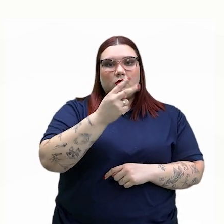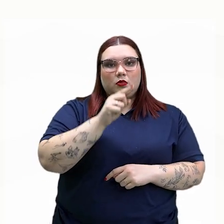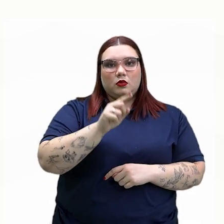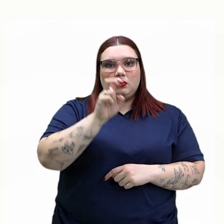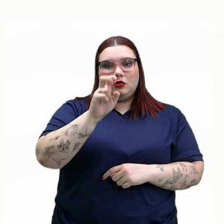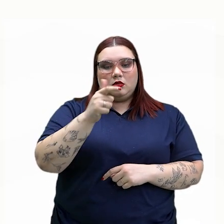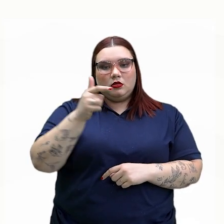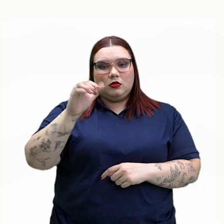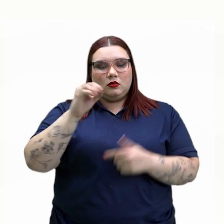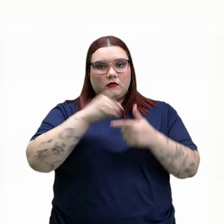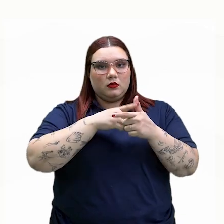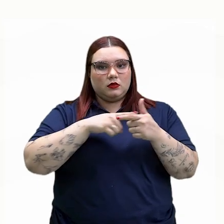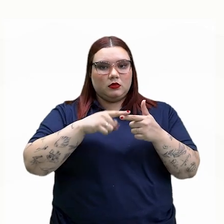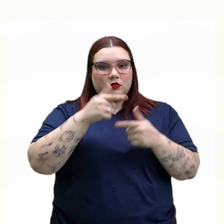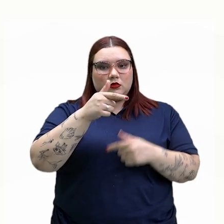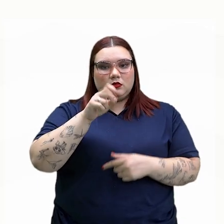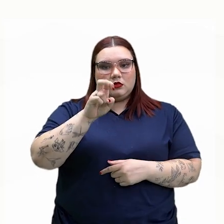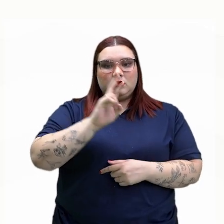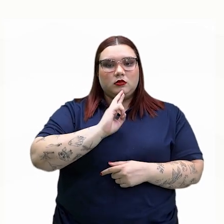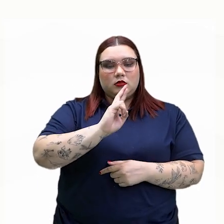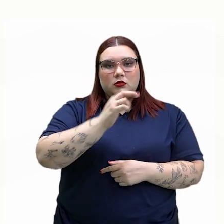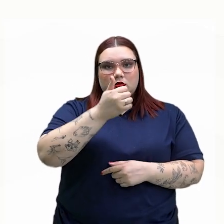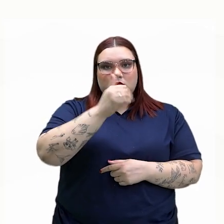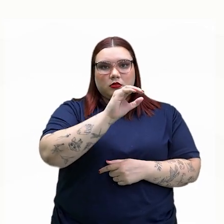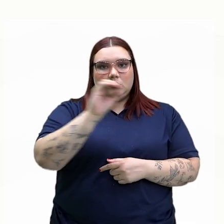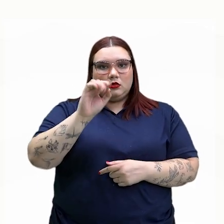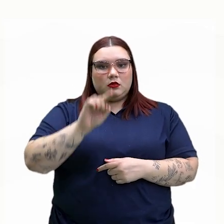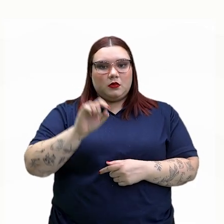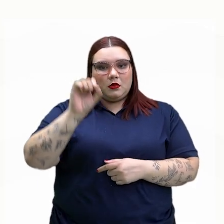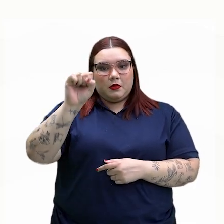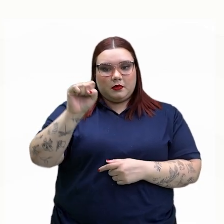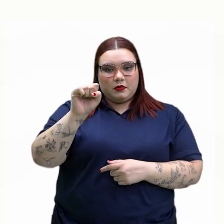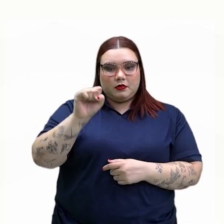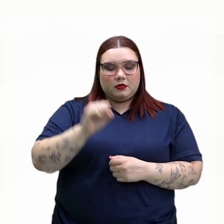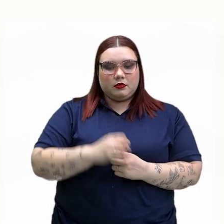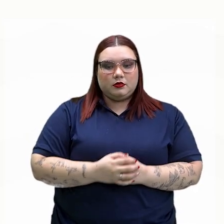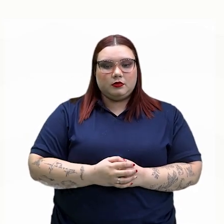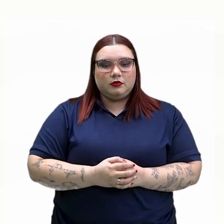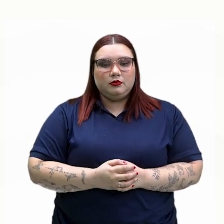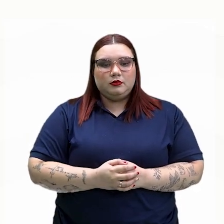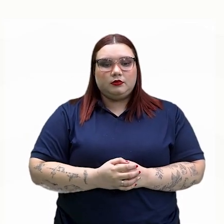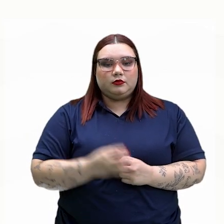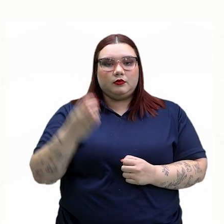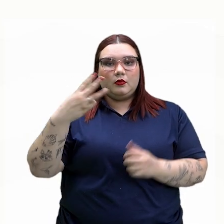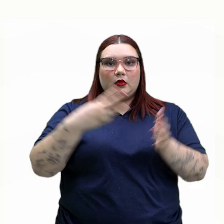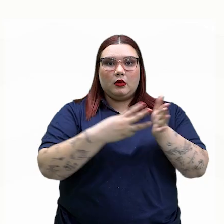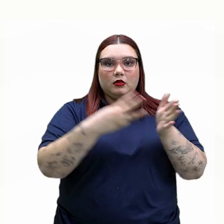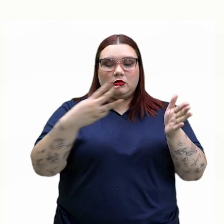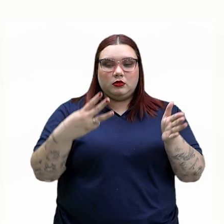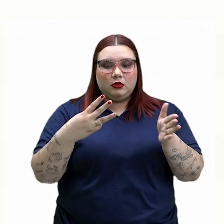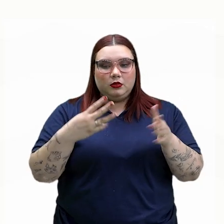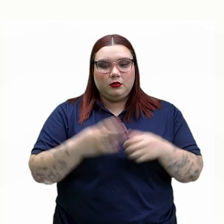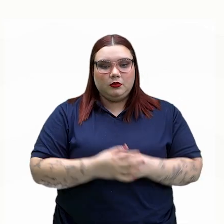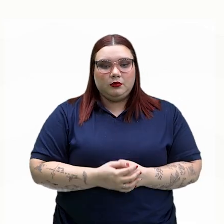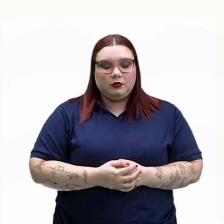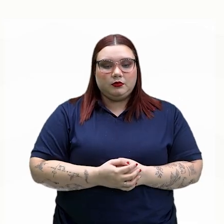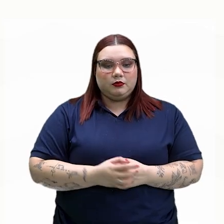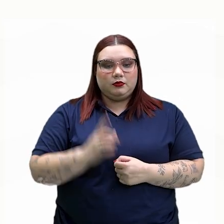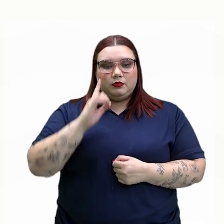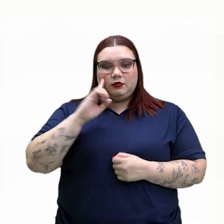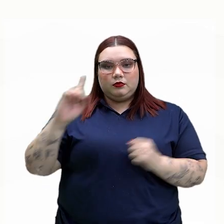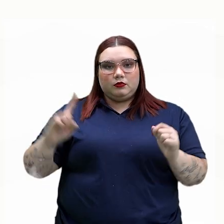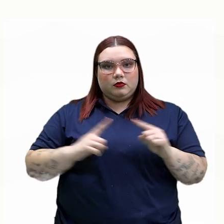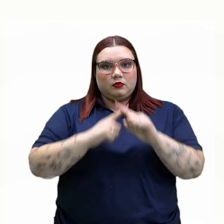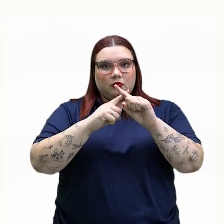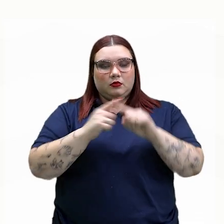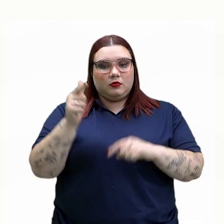2.520, dividido por 25, vai dar 100,8 graus. O terceiro, de novo, multiplica